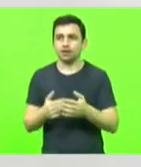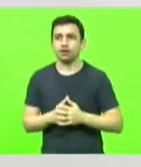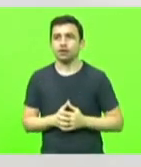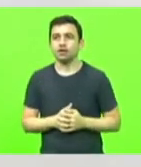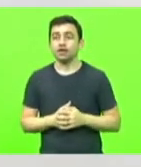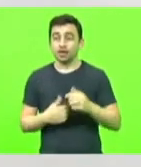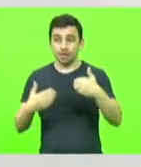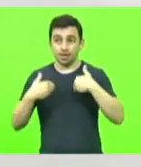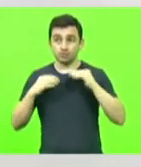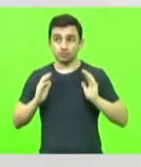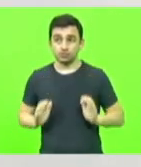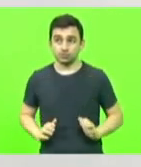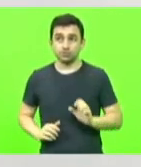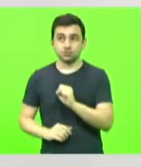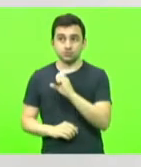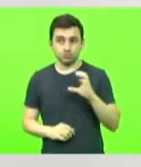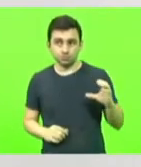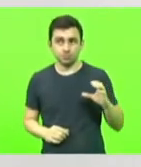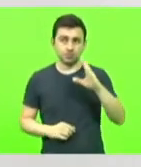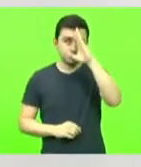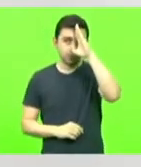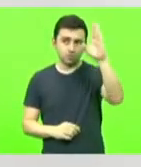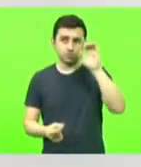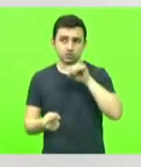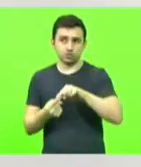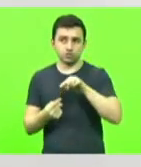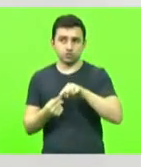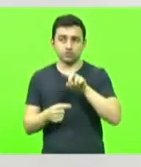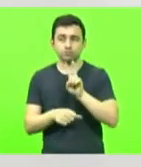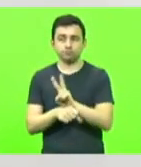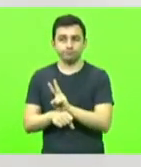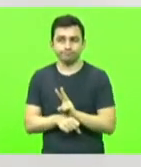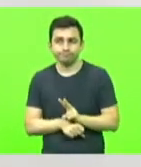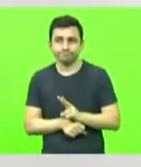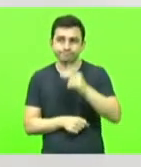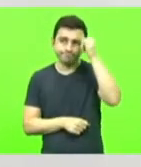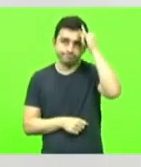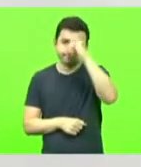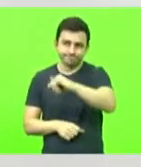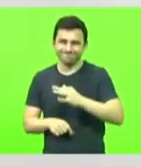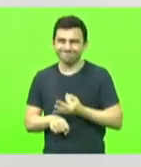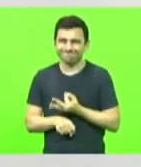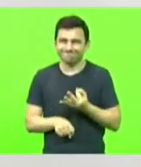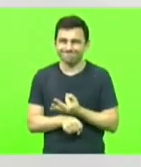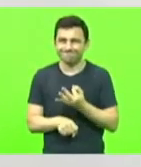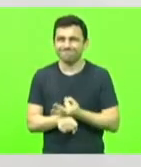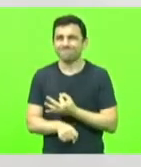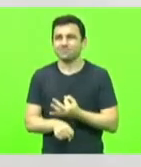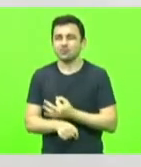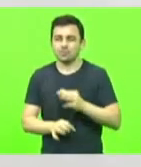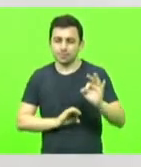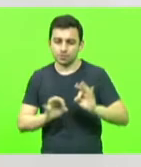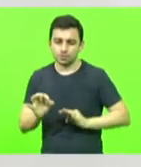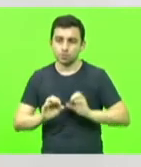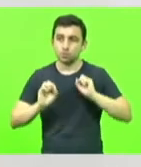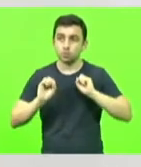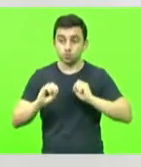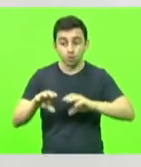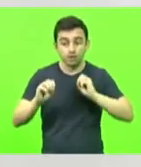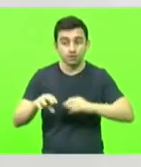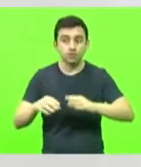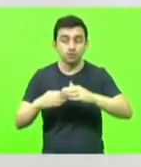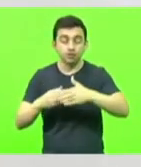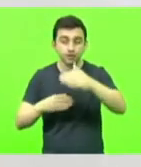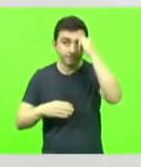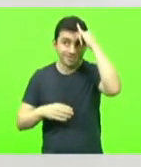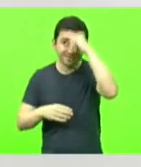cidadão catarinense, nosso principal objetivo de proteção, prevenção, resiliência, preparação e educação para os desastres, qualquer